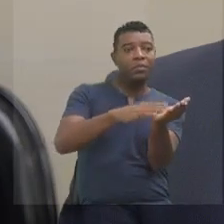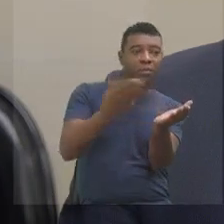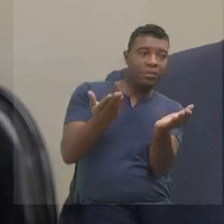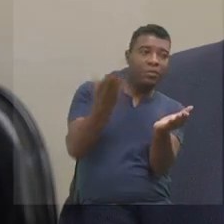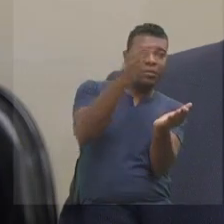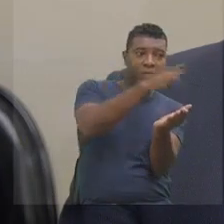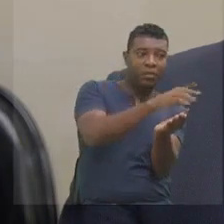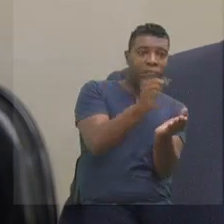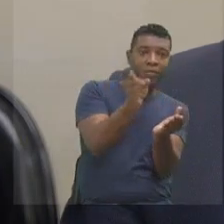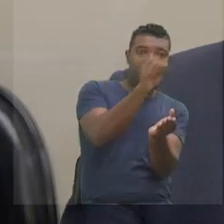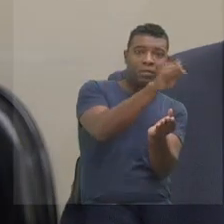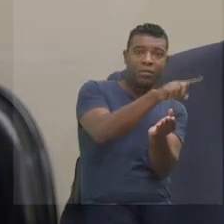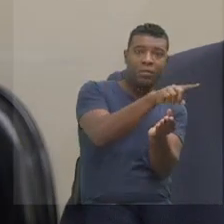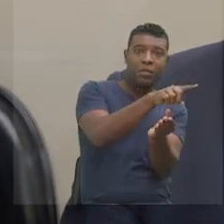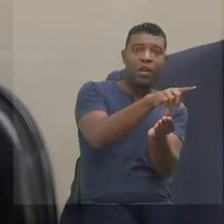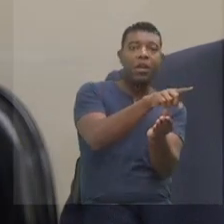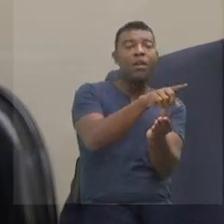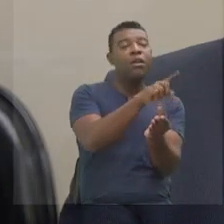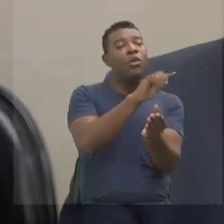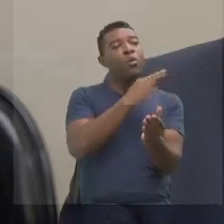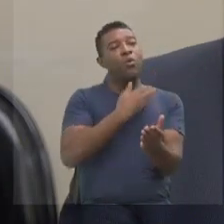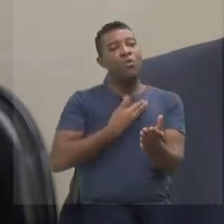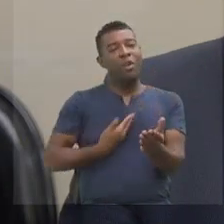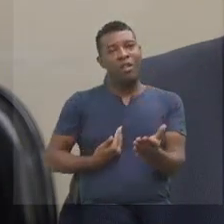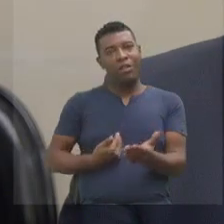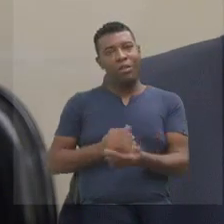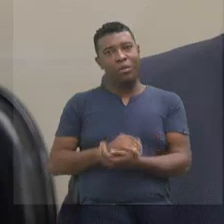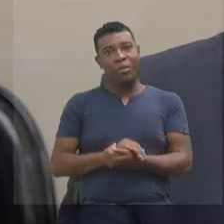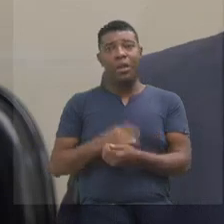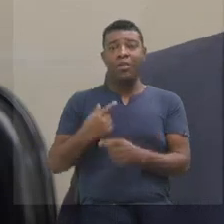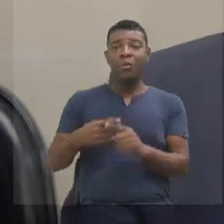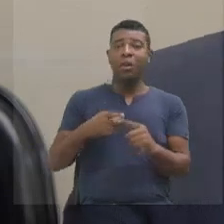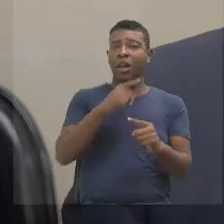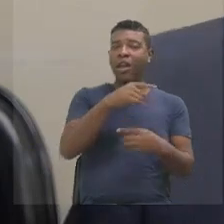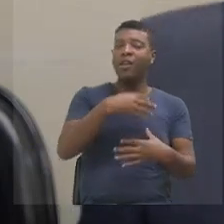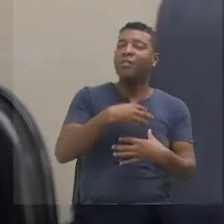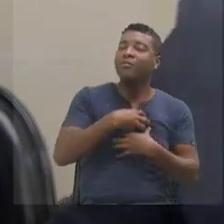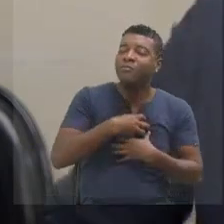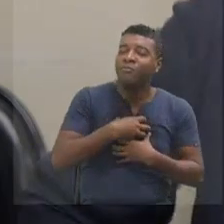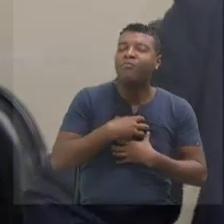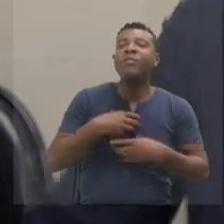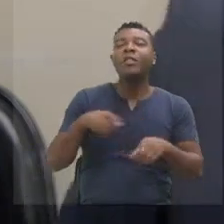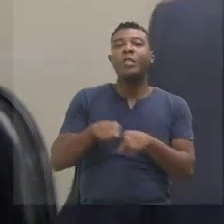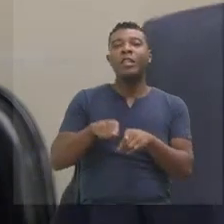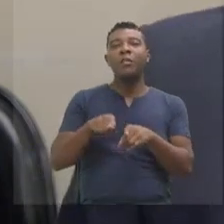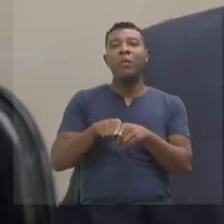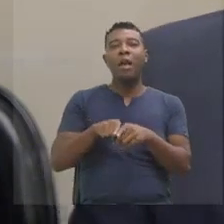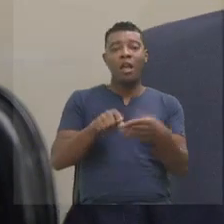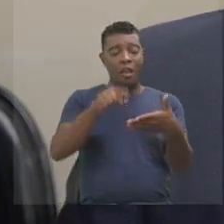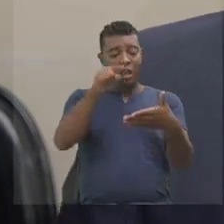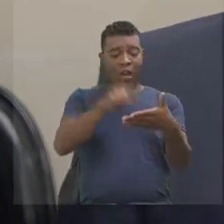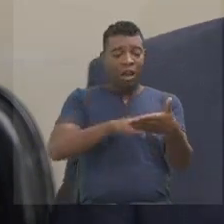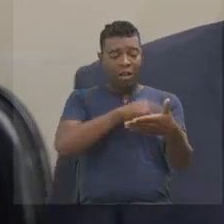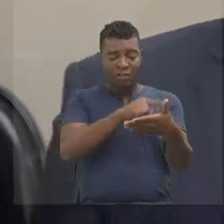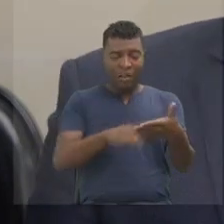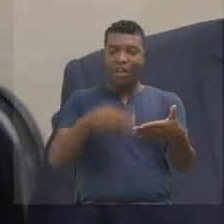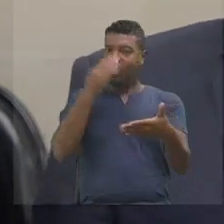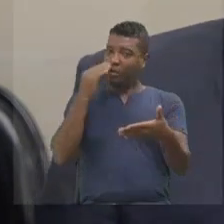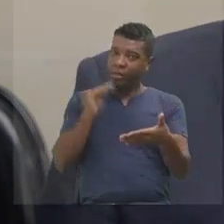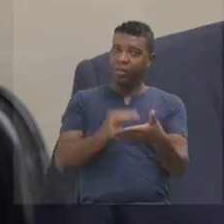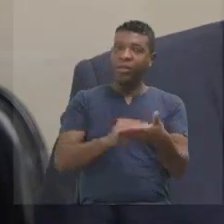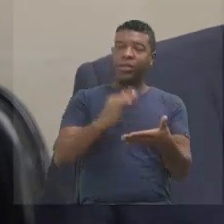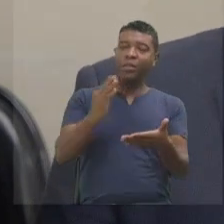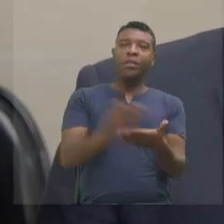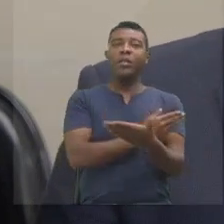por ter sensibilizado e abdicado do veto quando falou quando nós